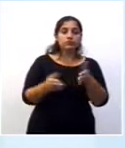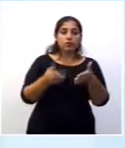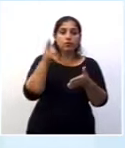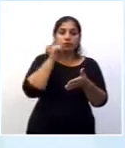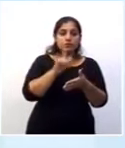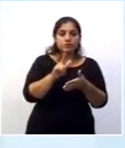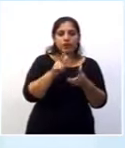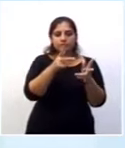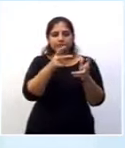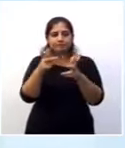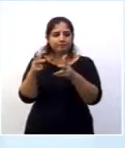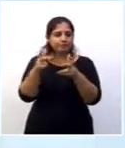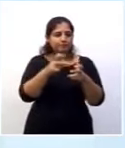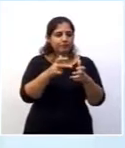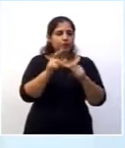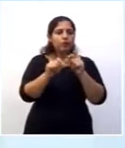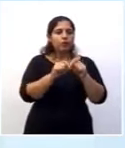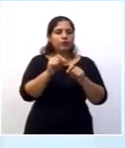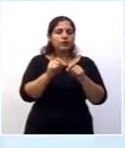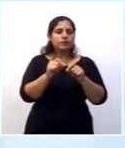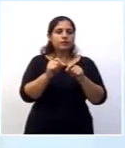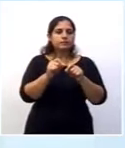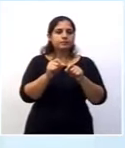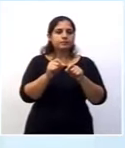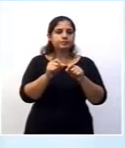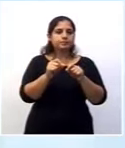ver a fazenda lá na parte